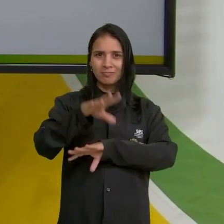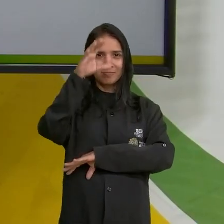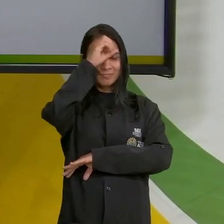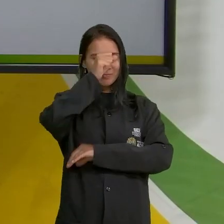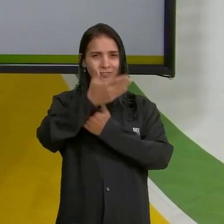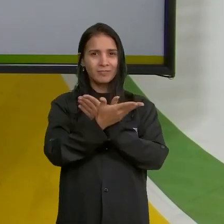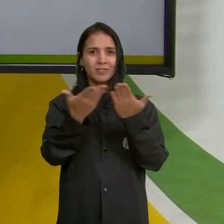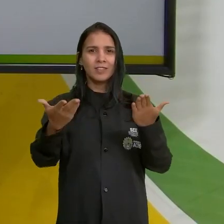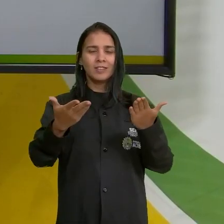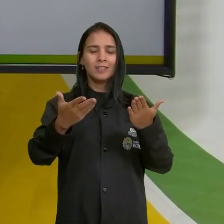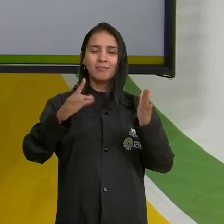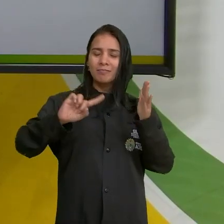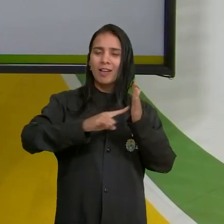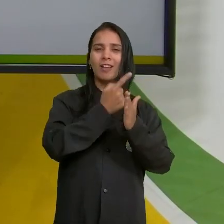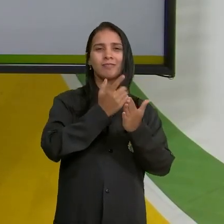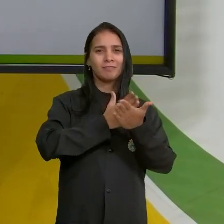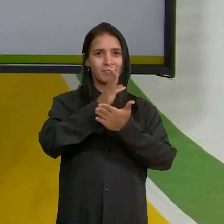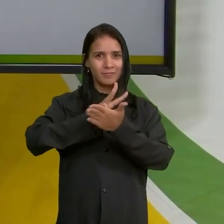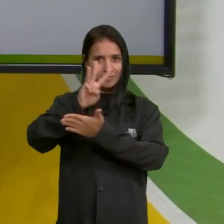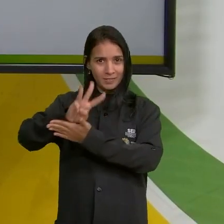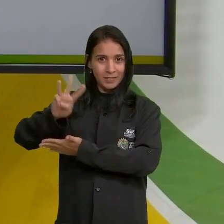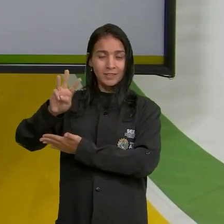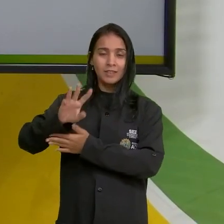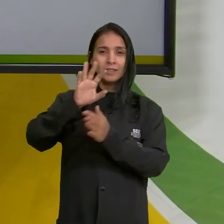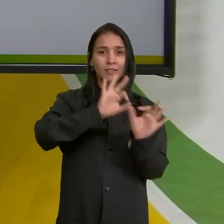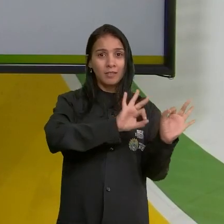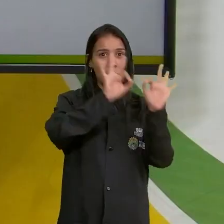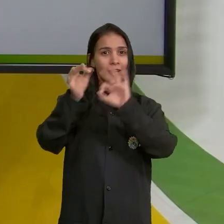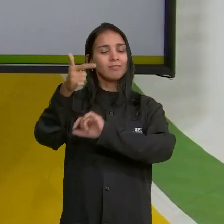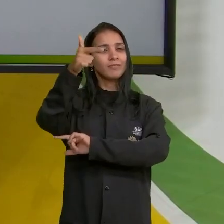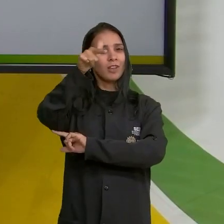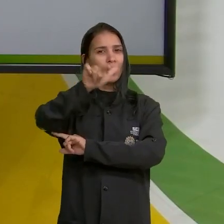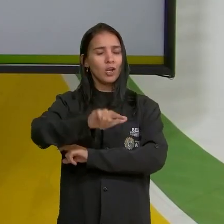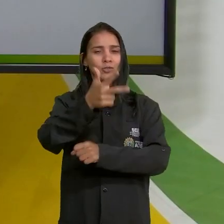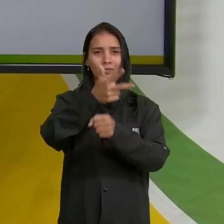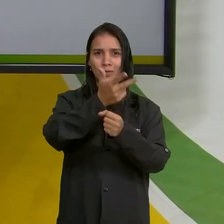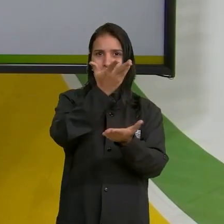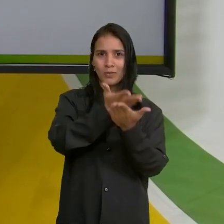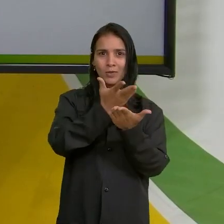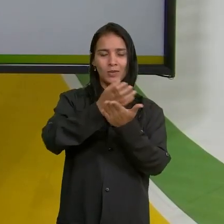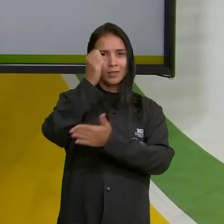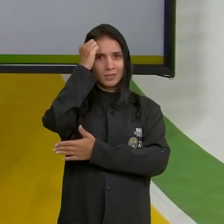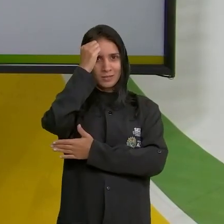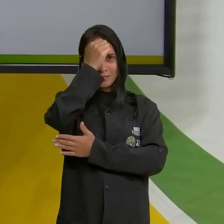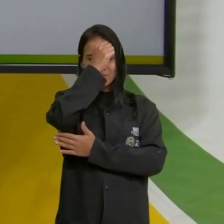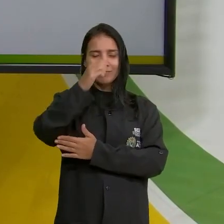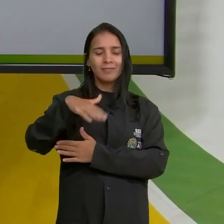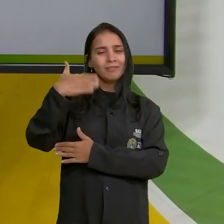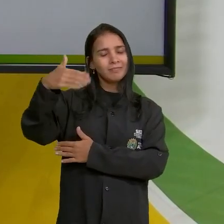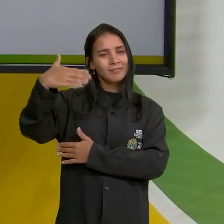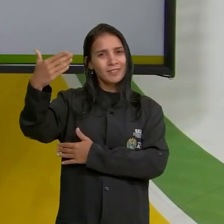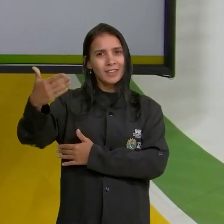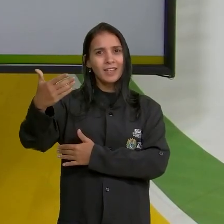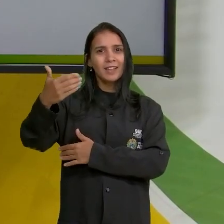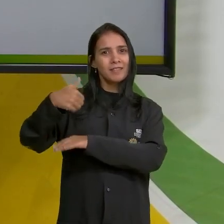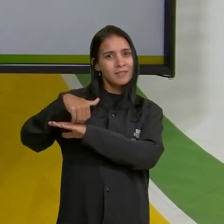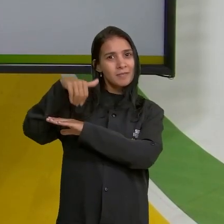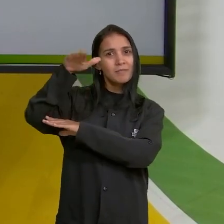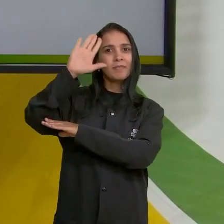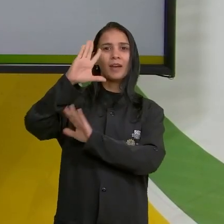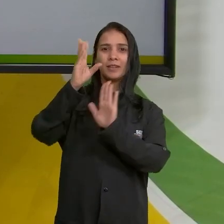Acesse a nossa plataforma e assista novamente essa videoaula de Sociologia e outros objetos de